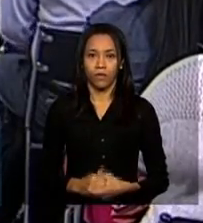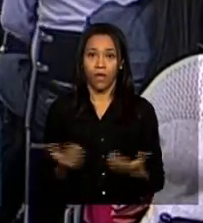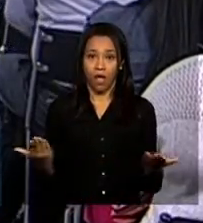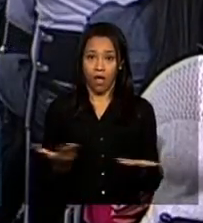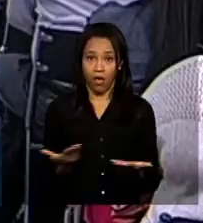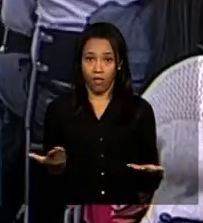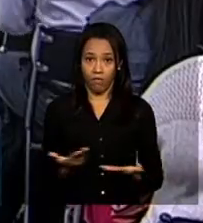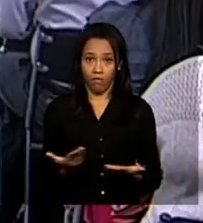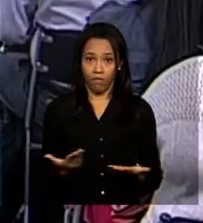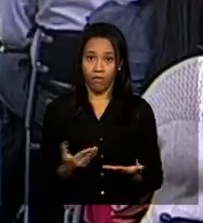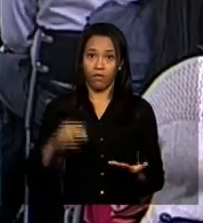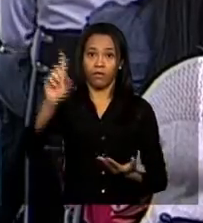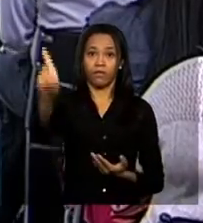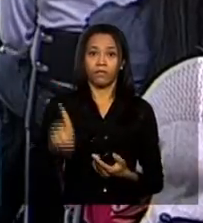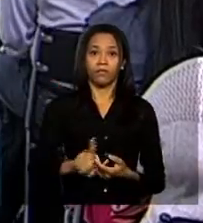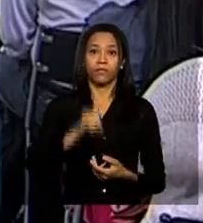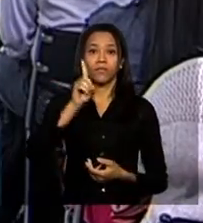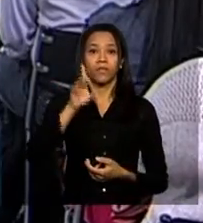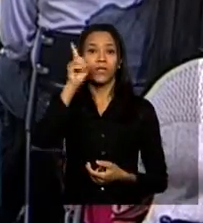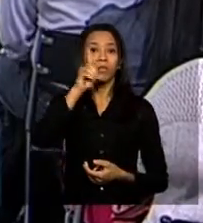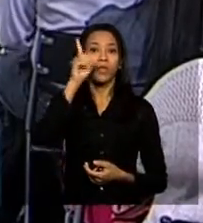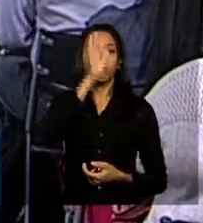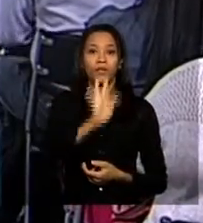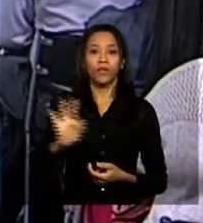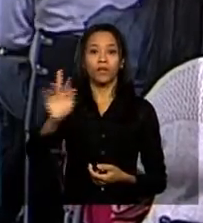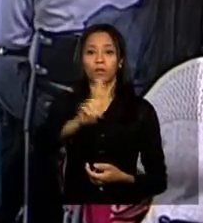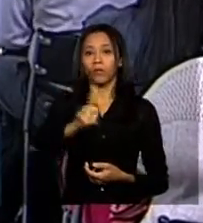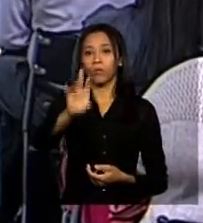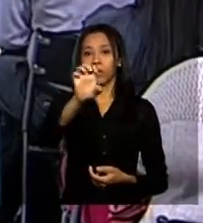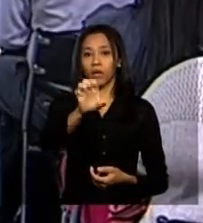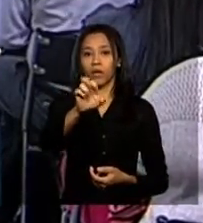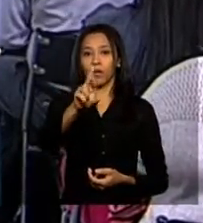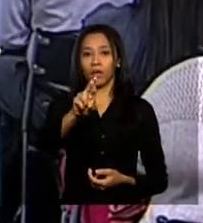Ouviremos agora a deputada federal, Érica Cocai.